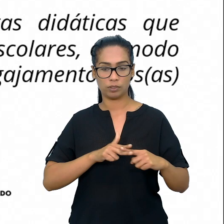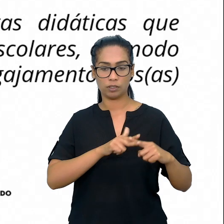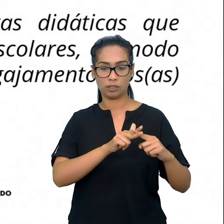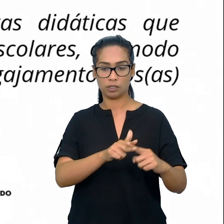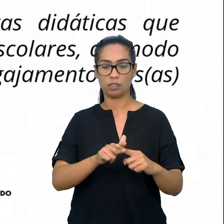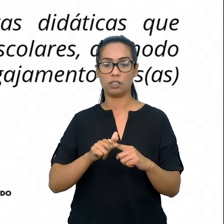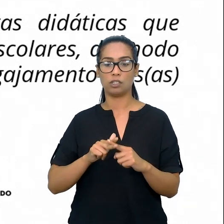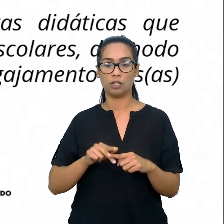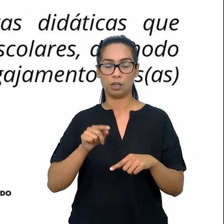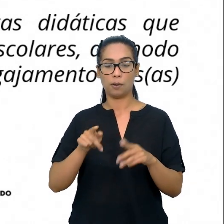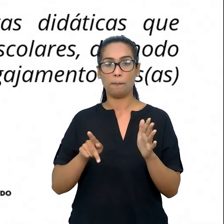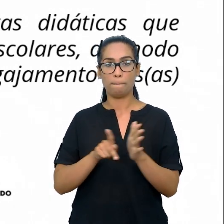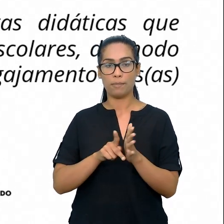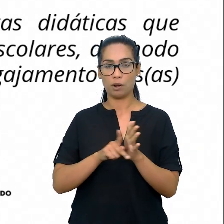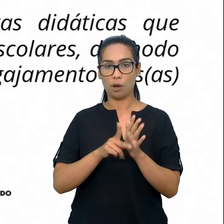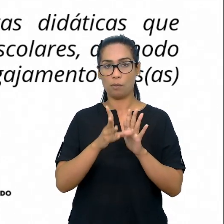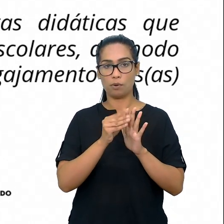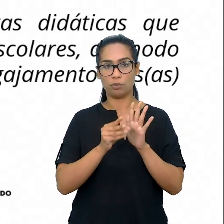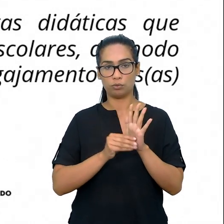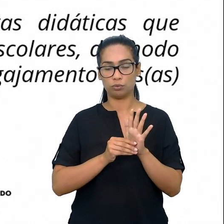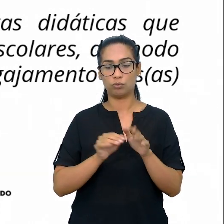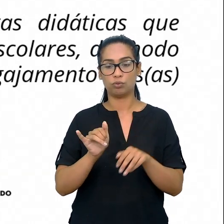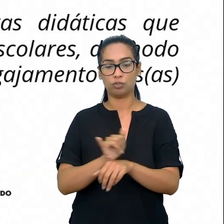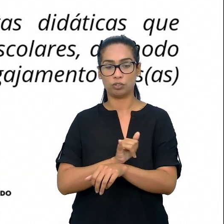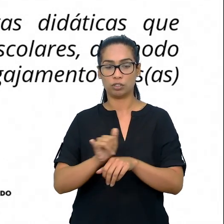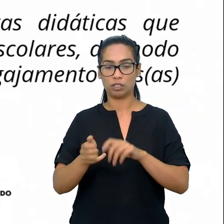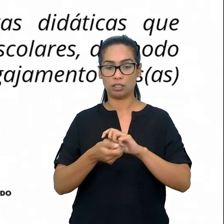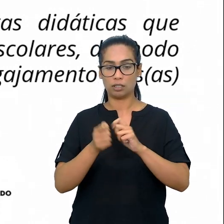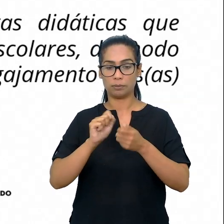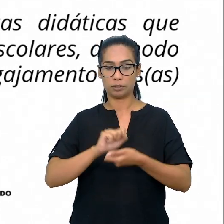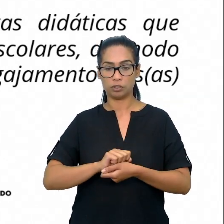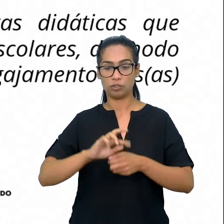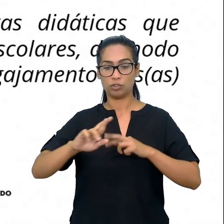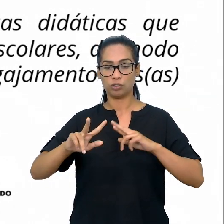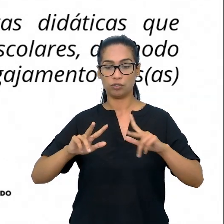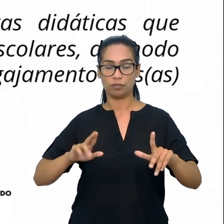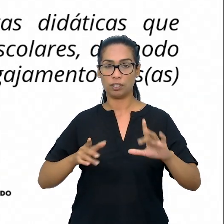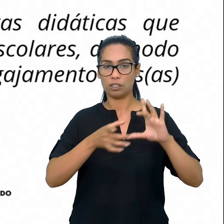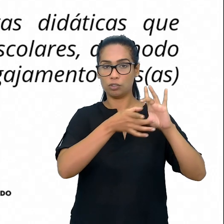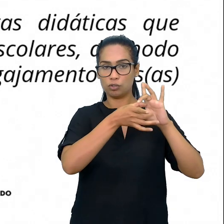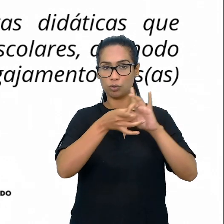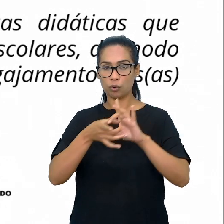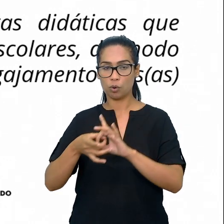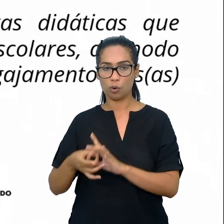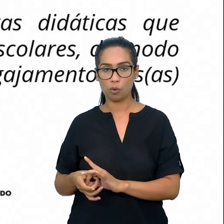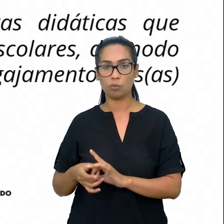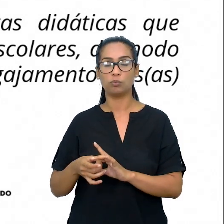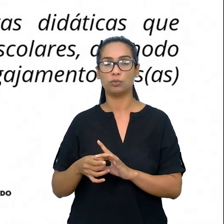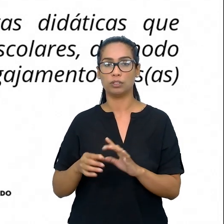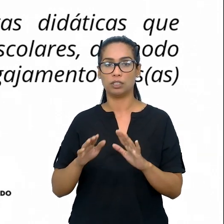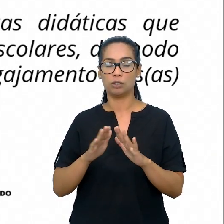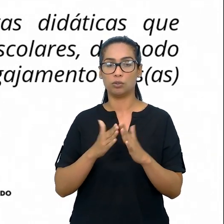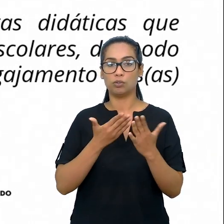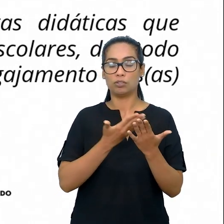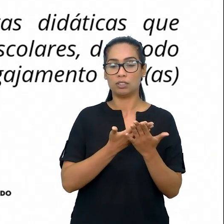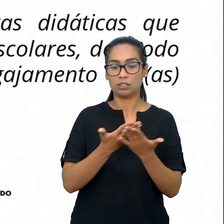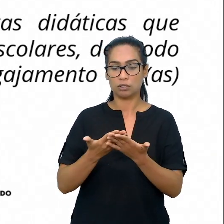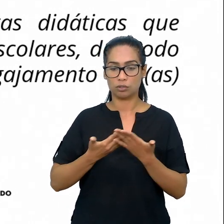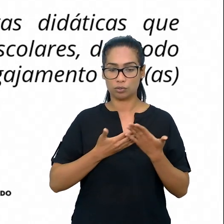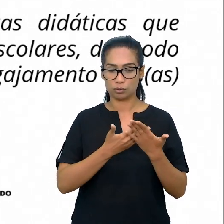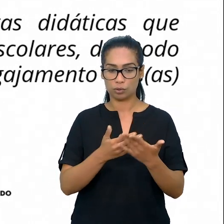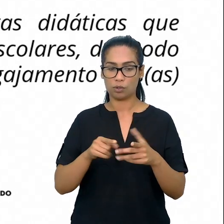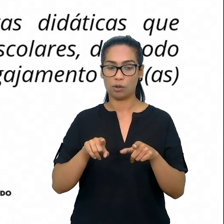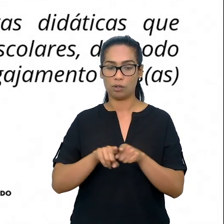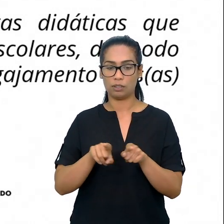ferramentas didáticas que possam ser adaptadas aos diferentes contextos escolares, né? Isso é muito importante, de modo